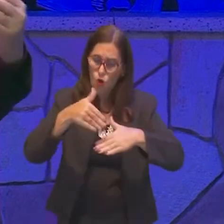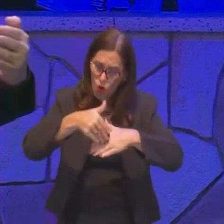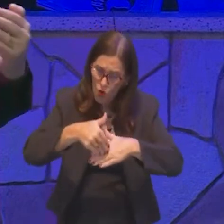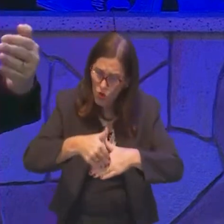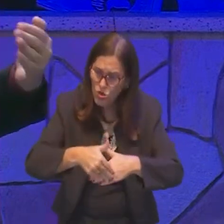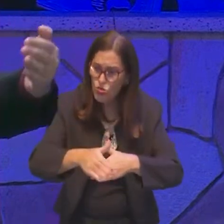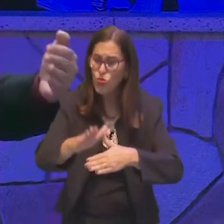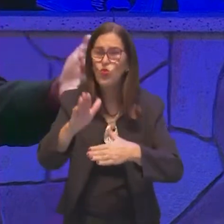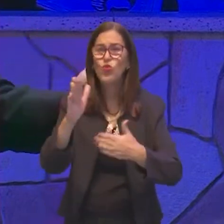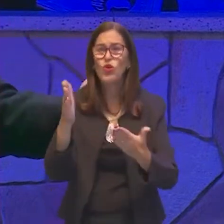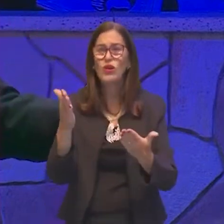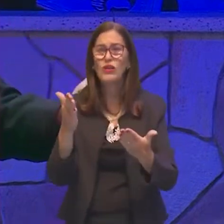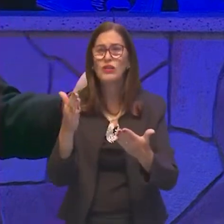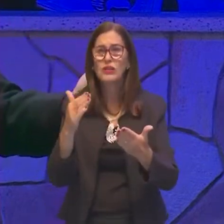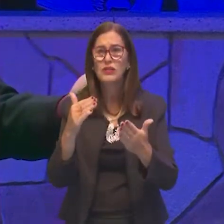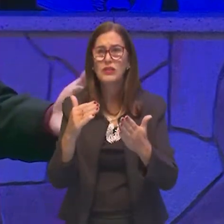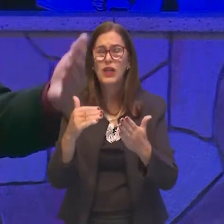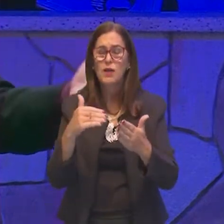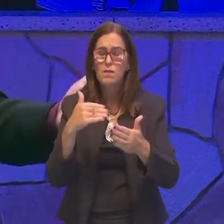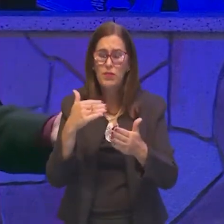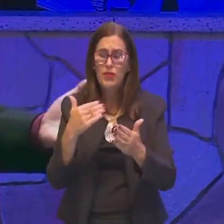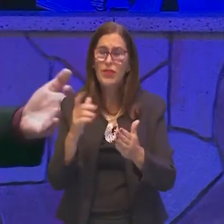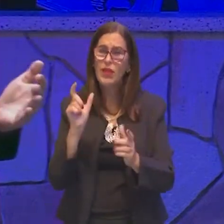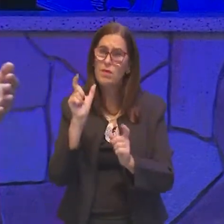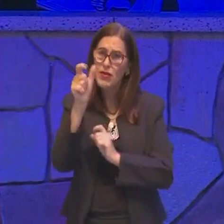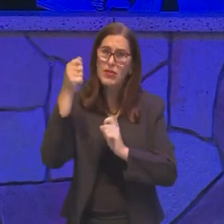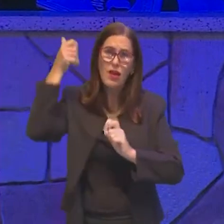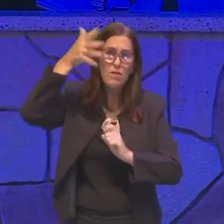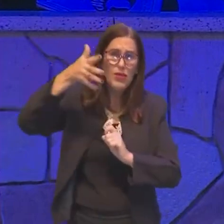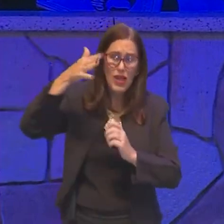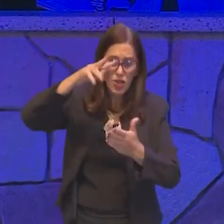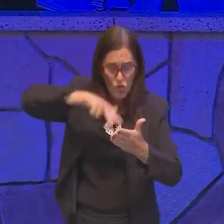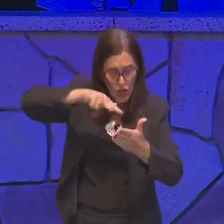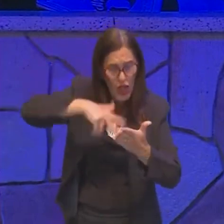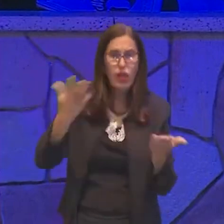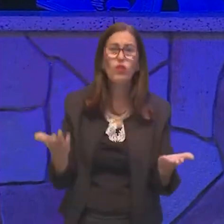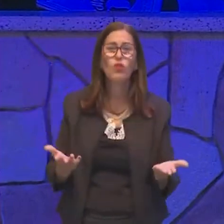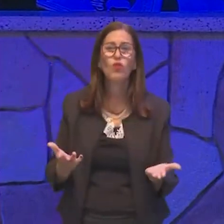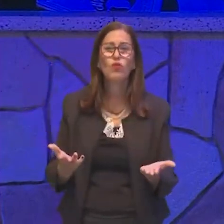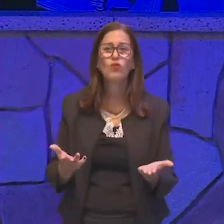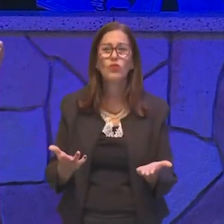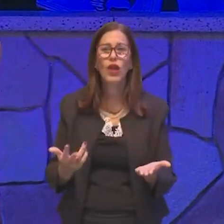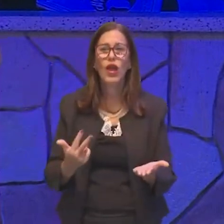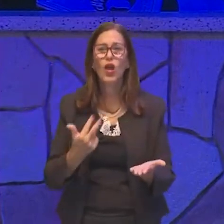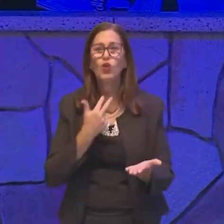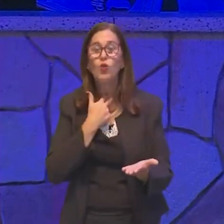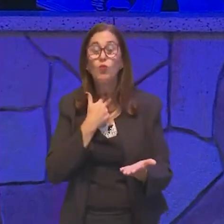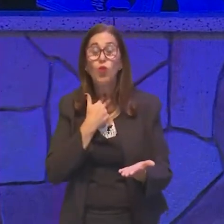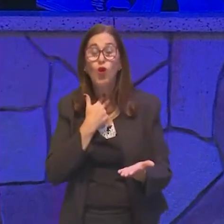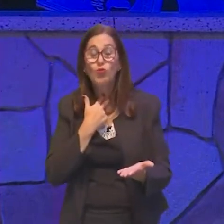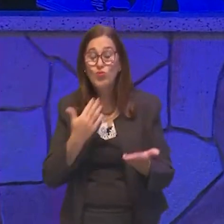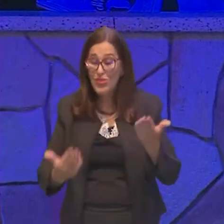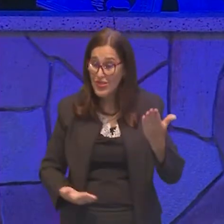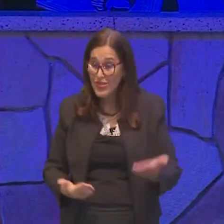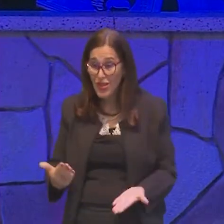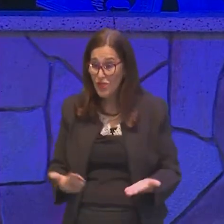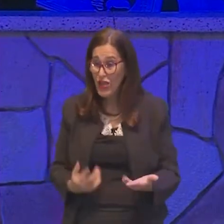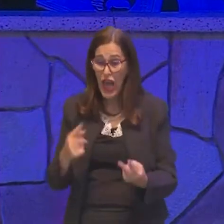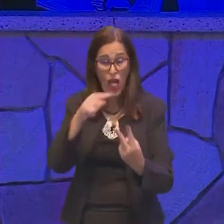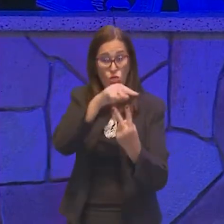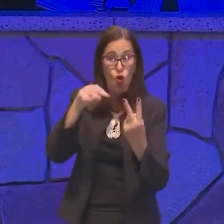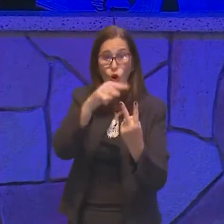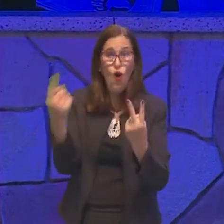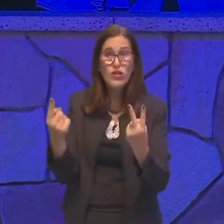Continue na sequência desta palavra, desta mensagem. Eu não posso servir a dois senhores, eu tenho que escolher um